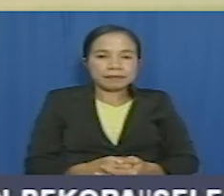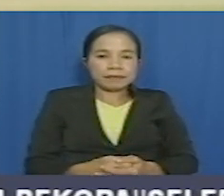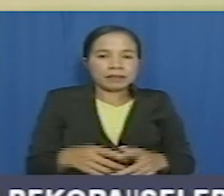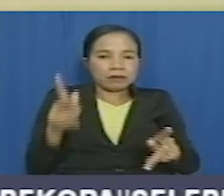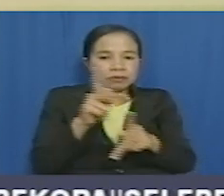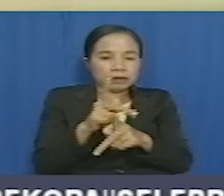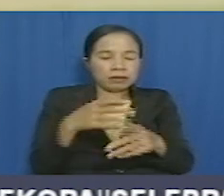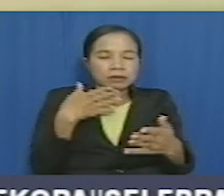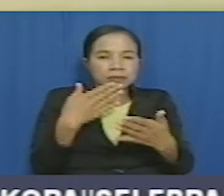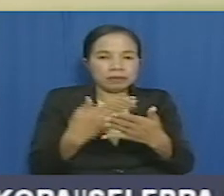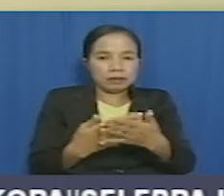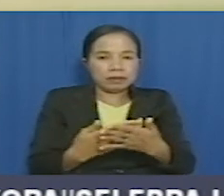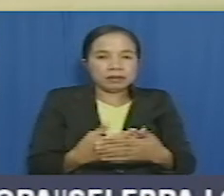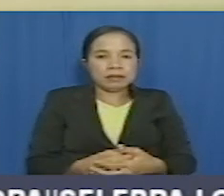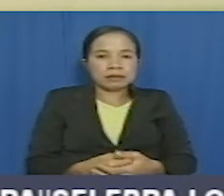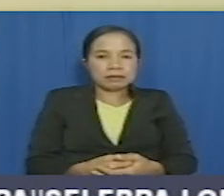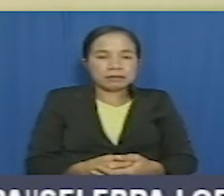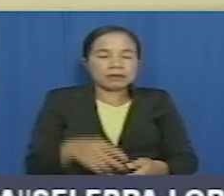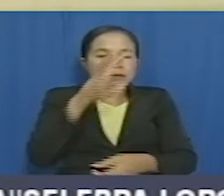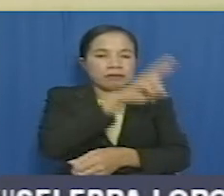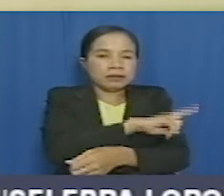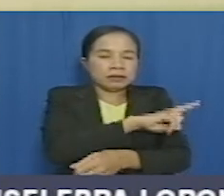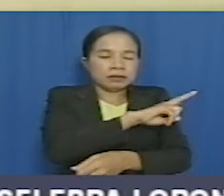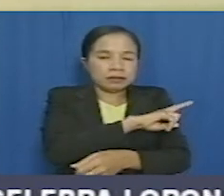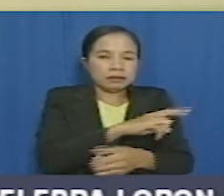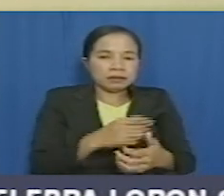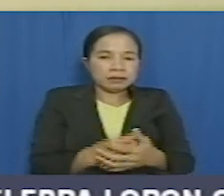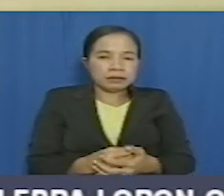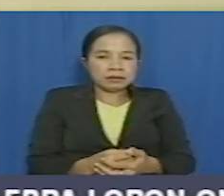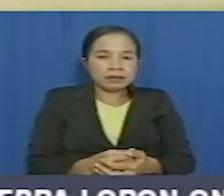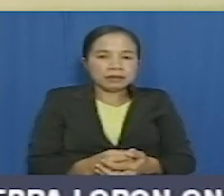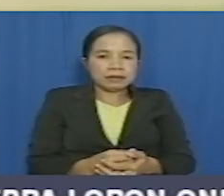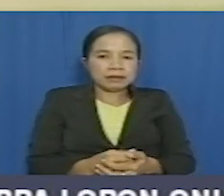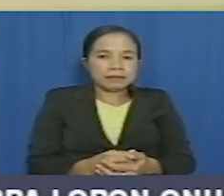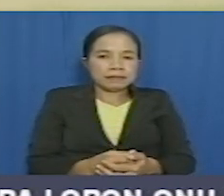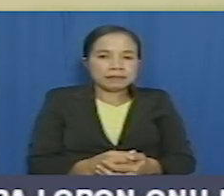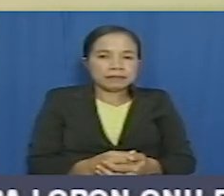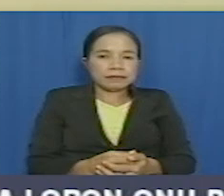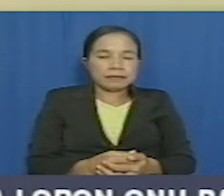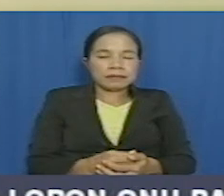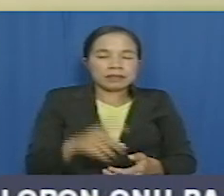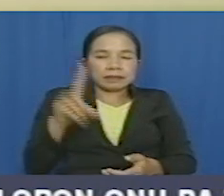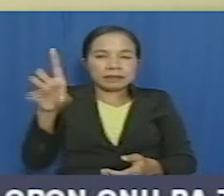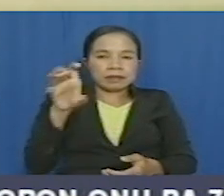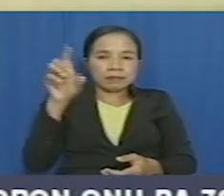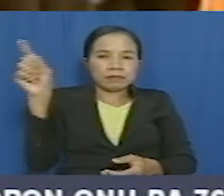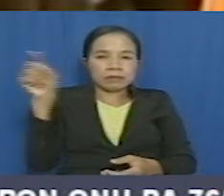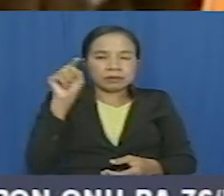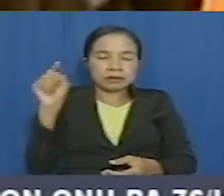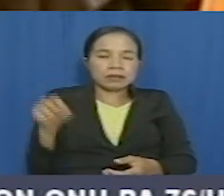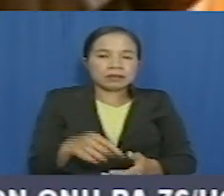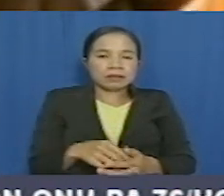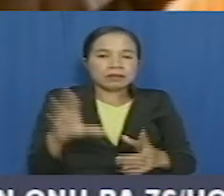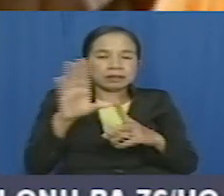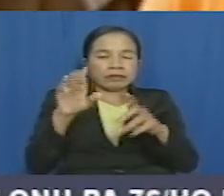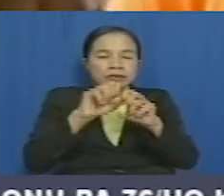proteção de aglio, mas vacina. Bele la protege 100%. Se fechou que